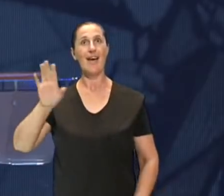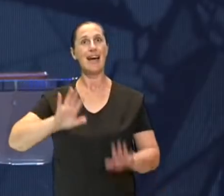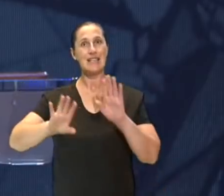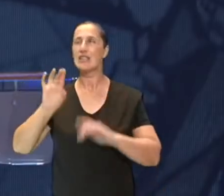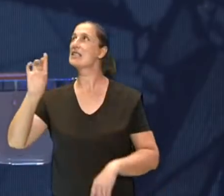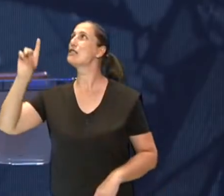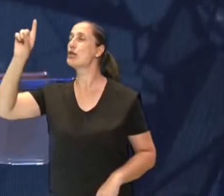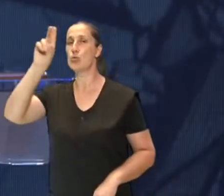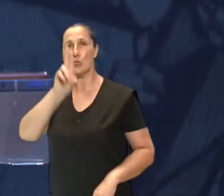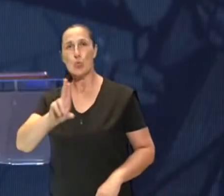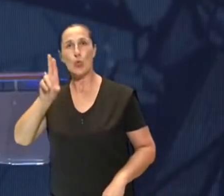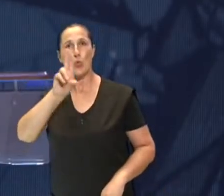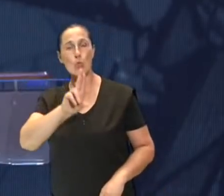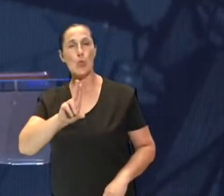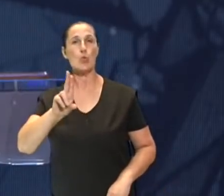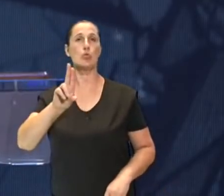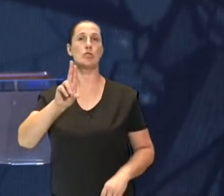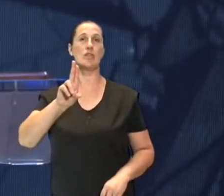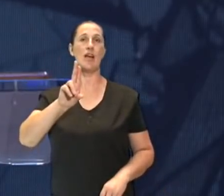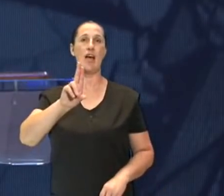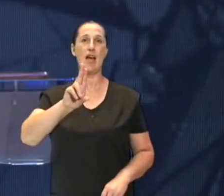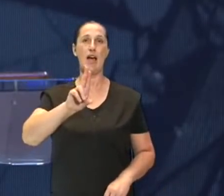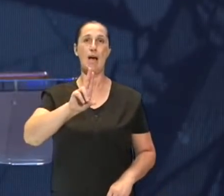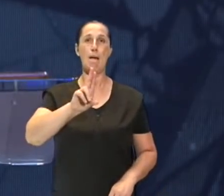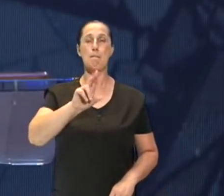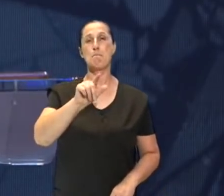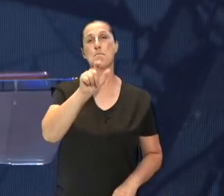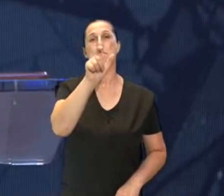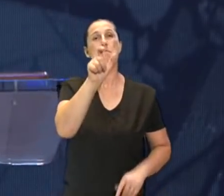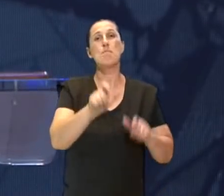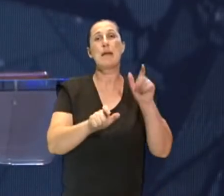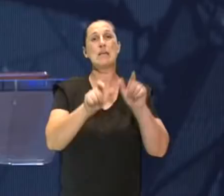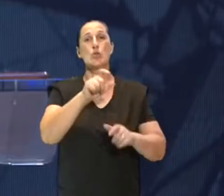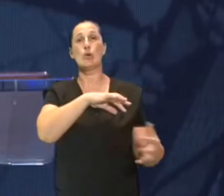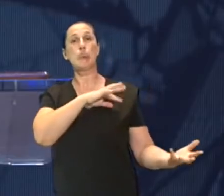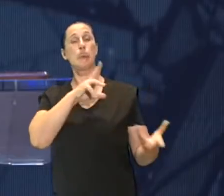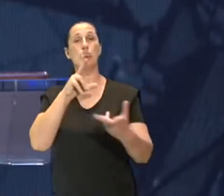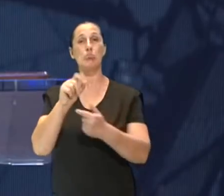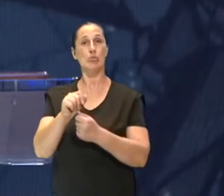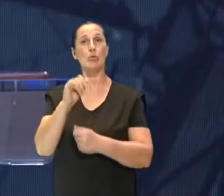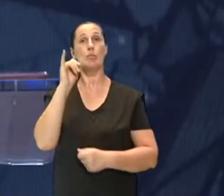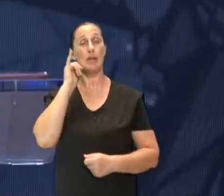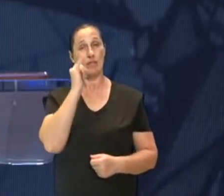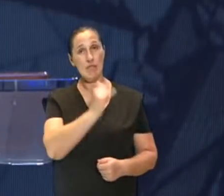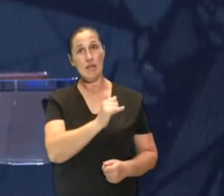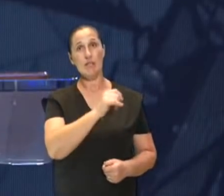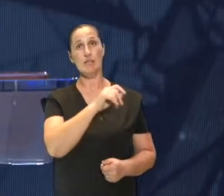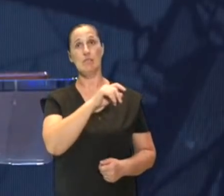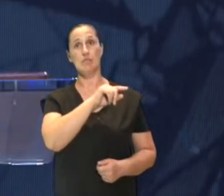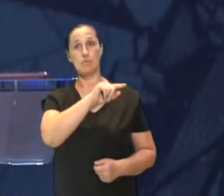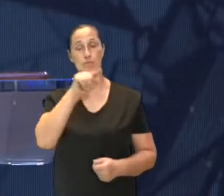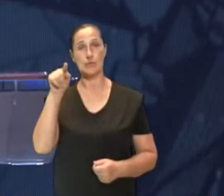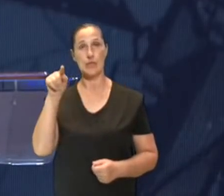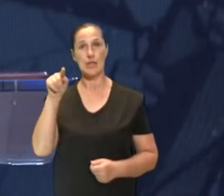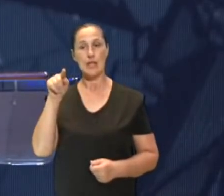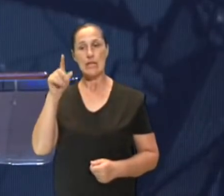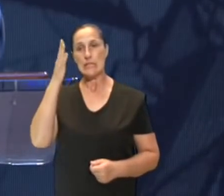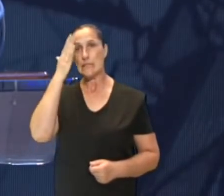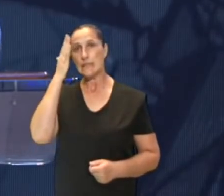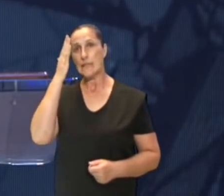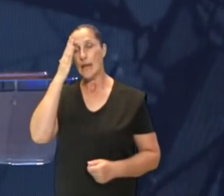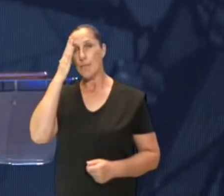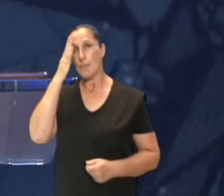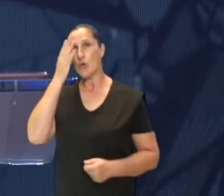incrédulos para falar das coisas dele. E a gente vai encontrar isso na palavra do capitão do navio,